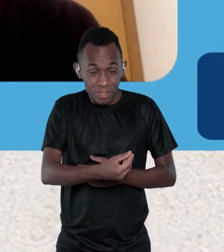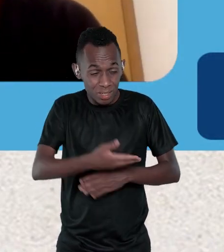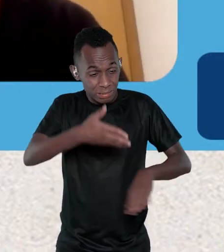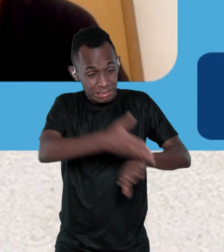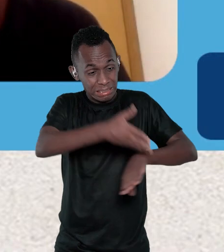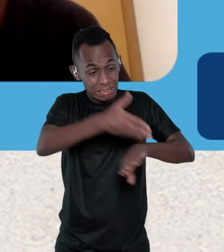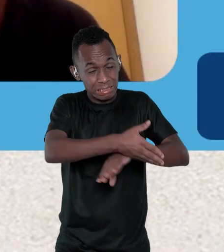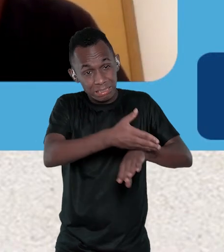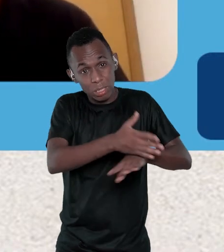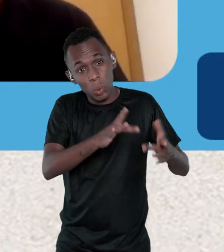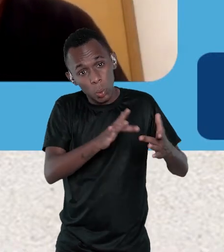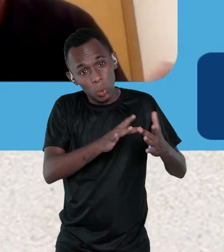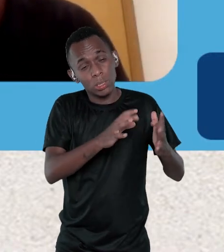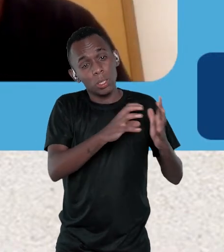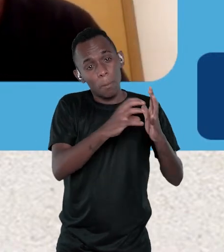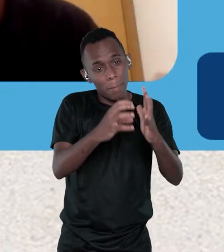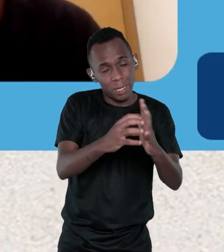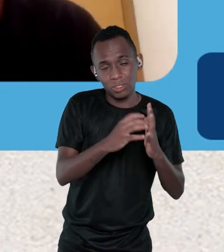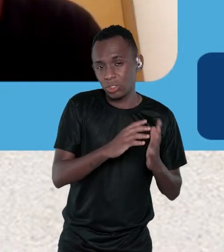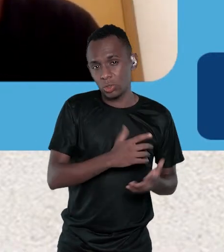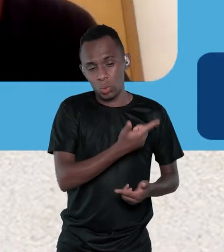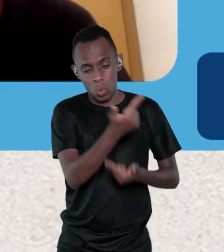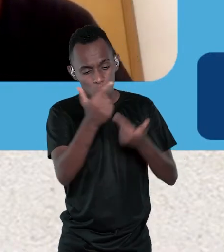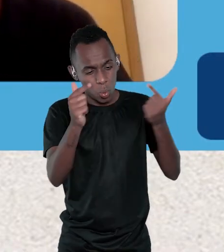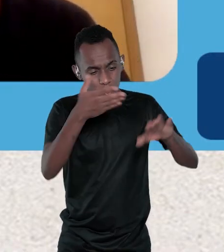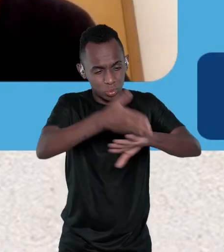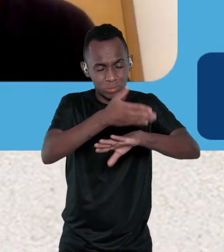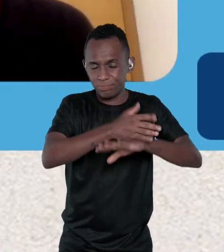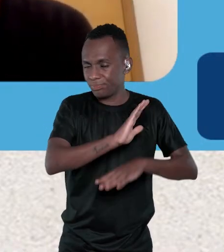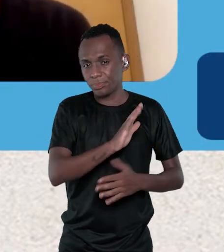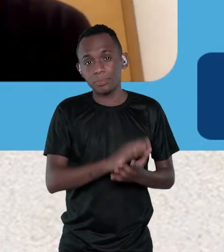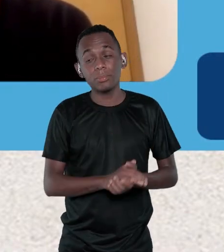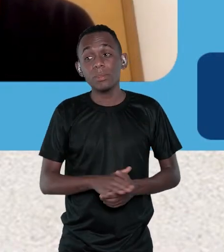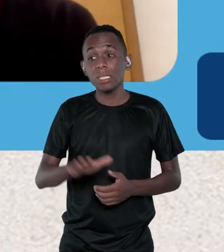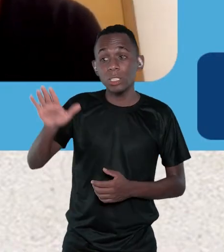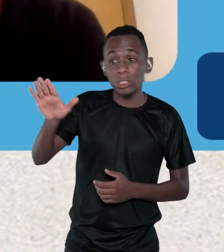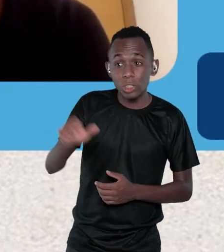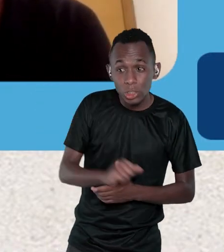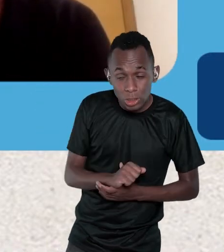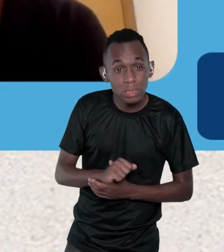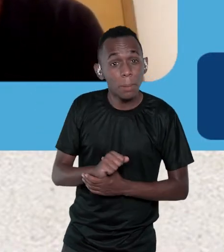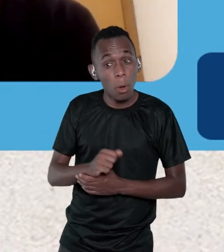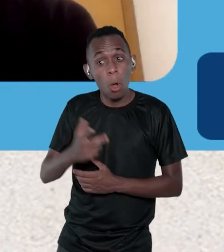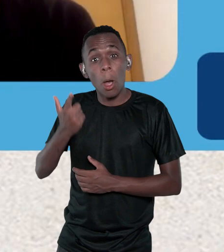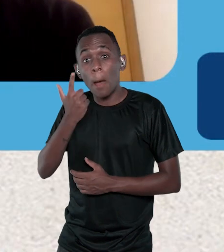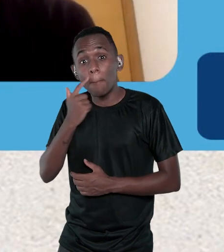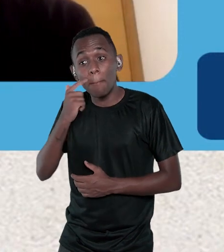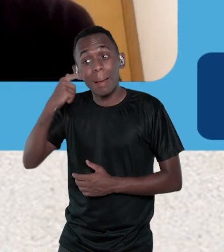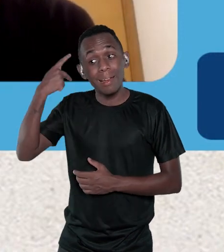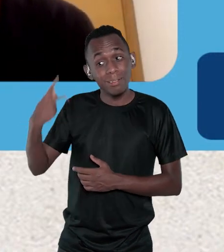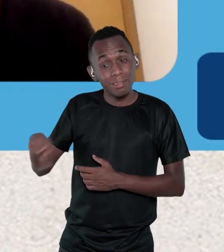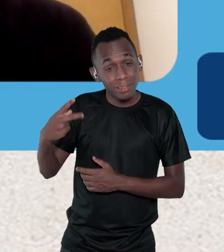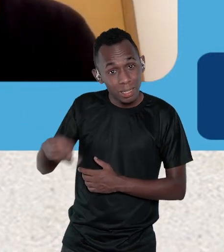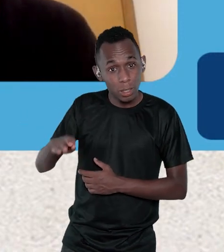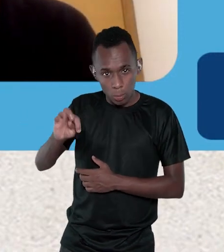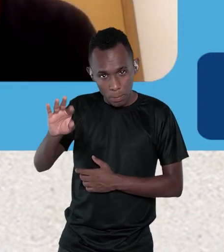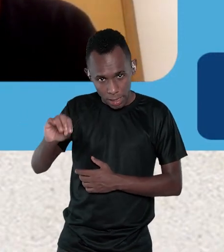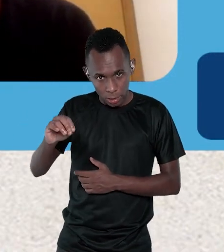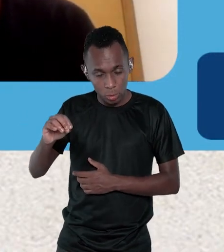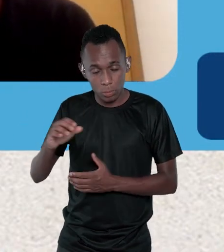se envolvessem nem com um partido nem com outro. Então ele chamou o Godofredo Guedes, pai do